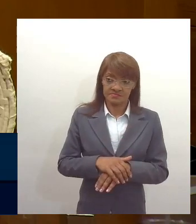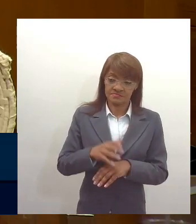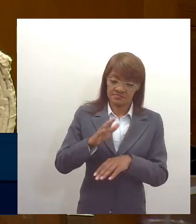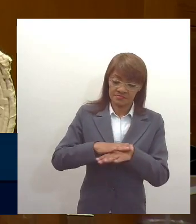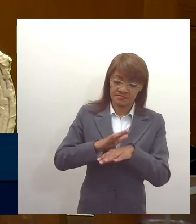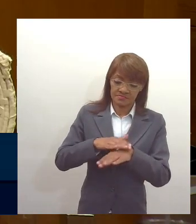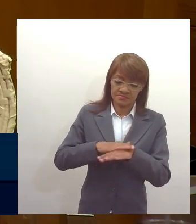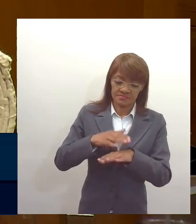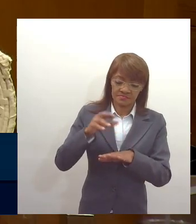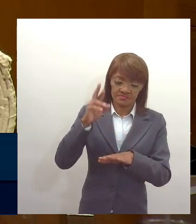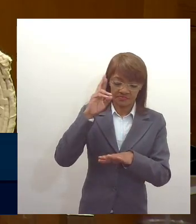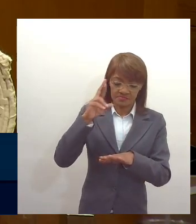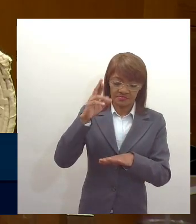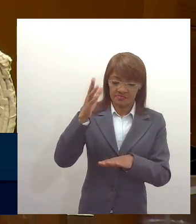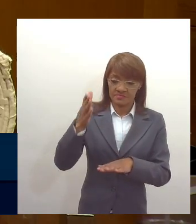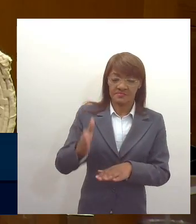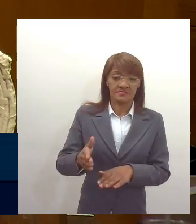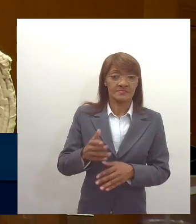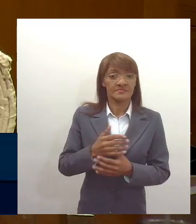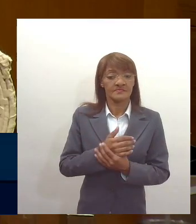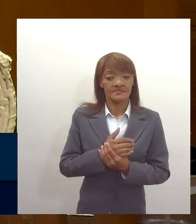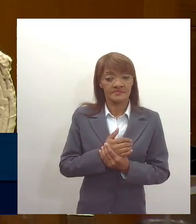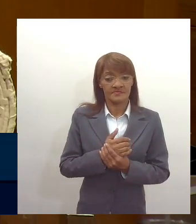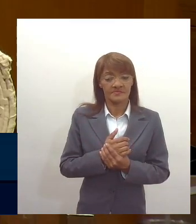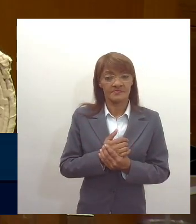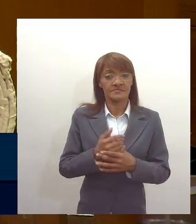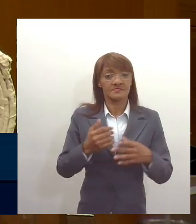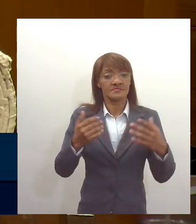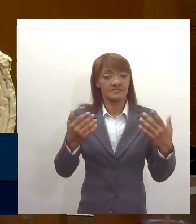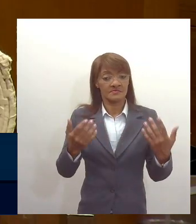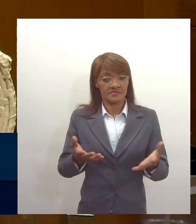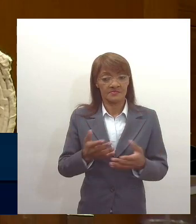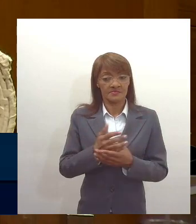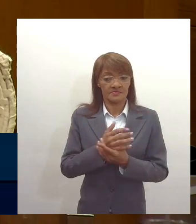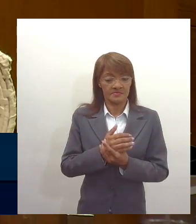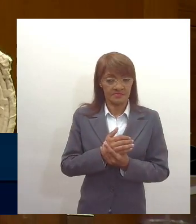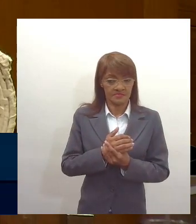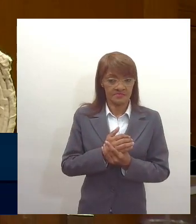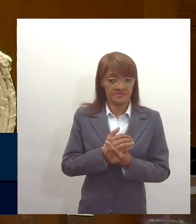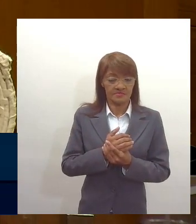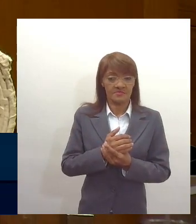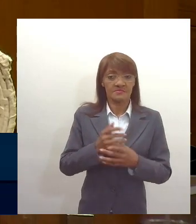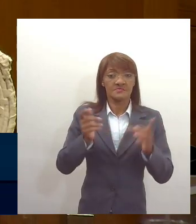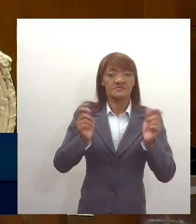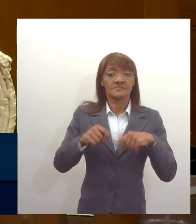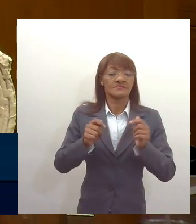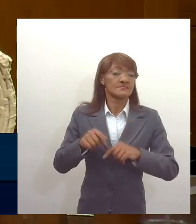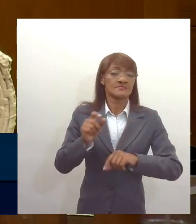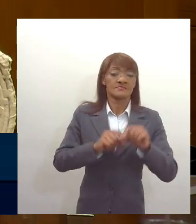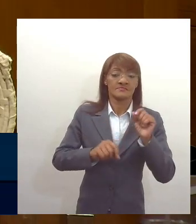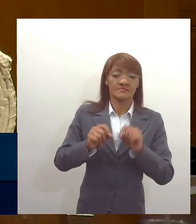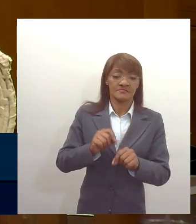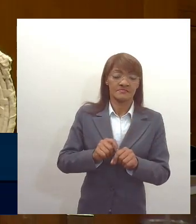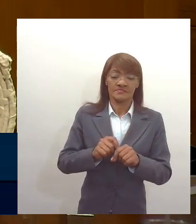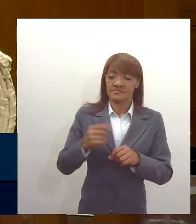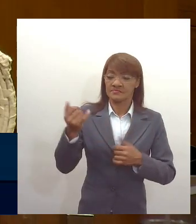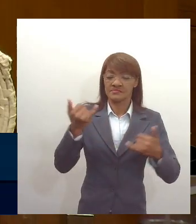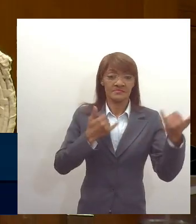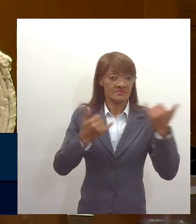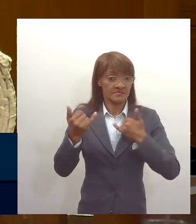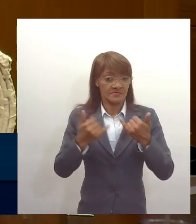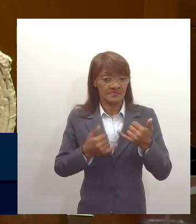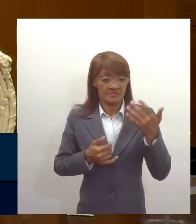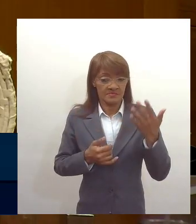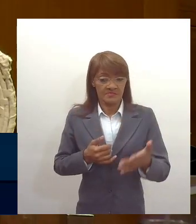excelência. Então, que depois, se possível, me passe essa informação, porque se o senhor não der entrada, eu darei entrada,